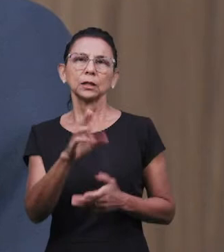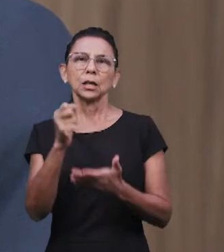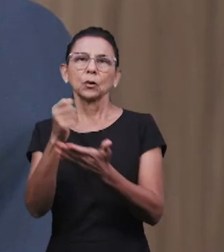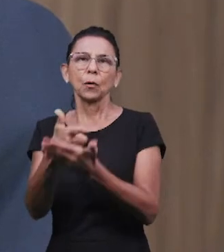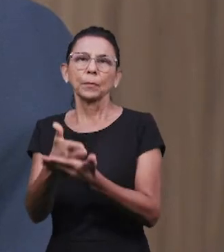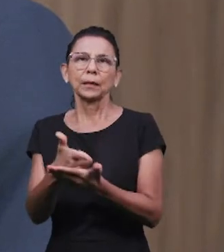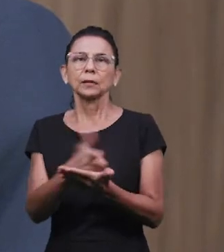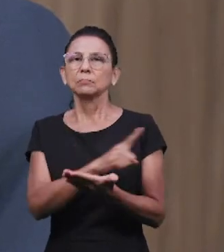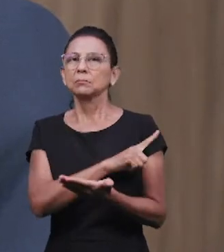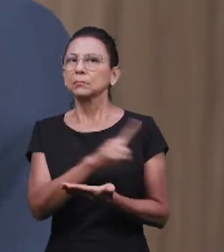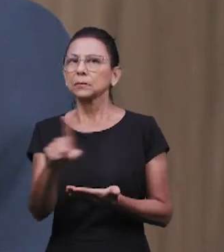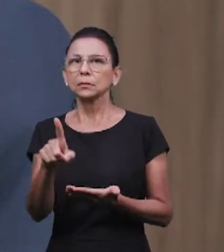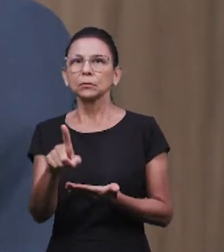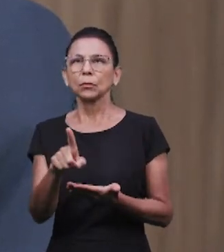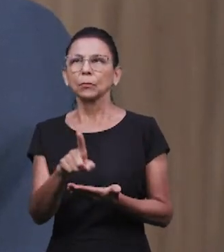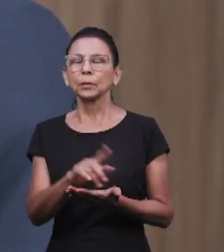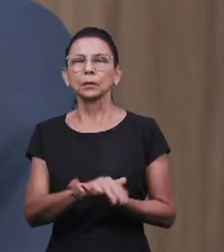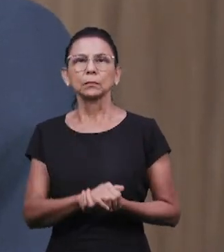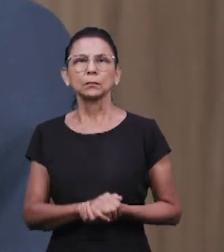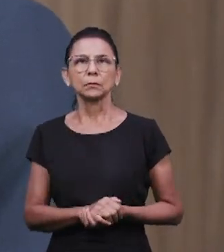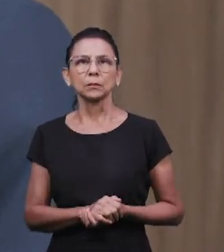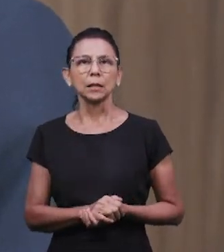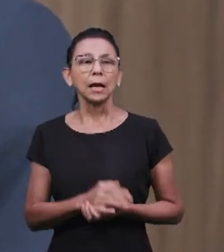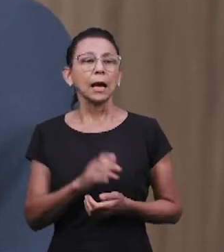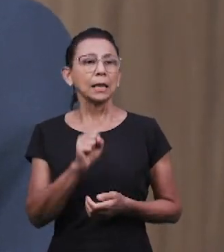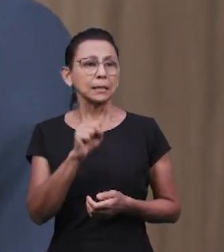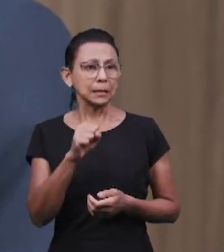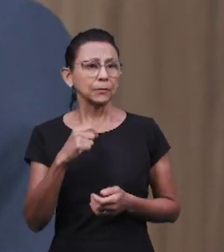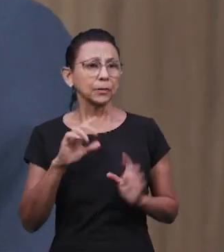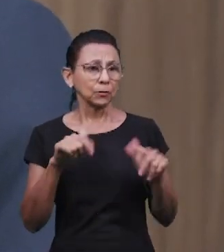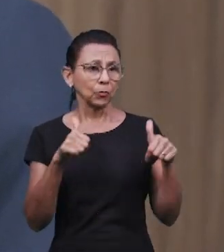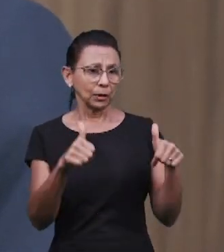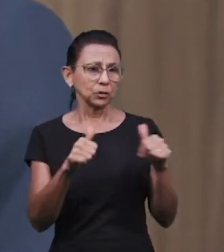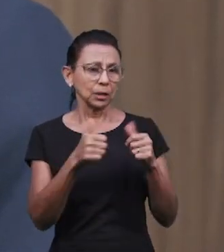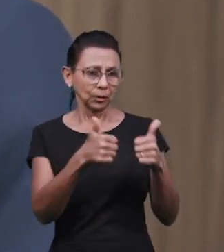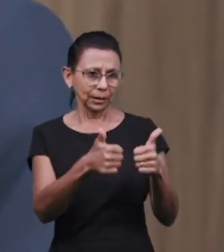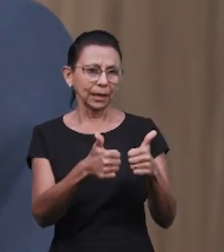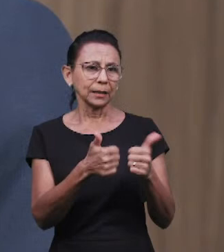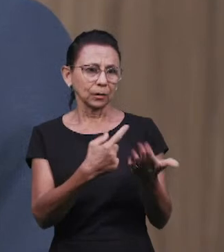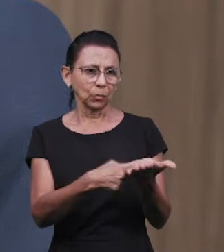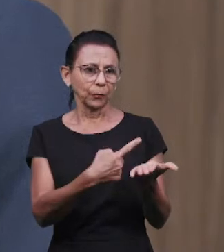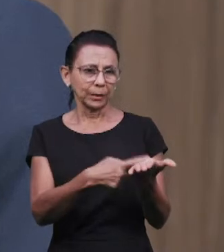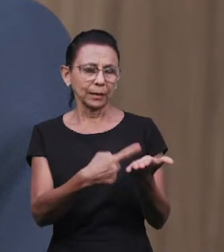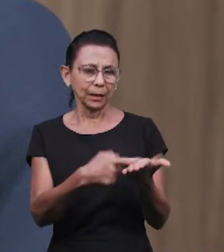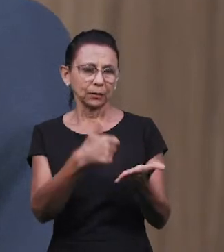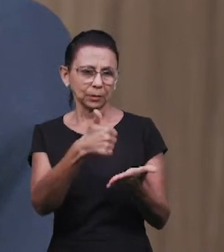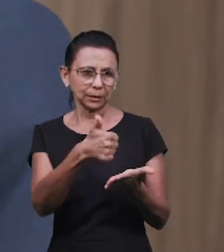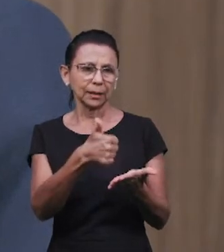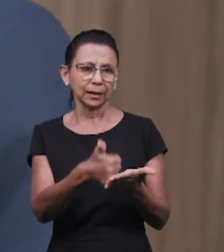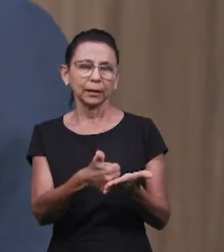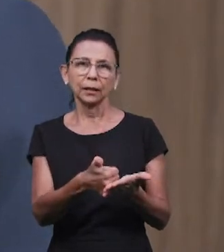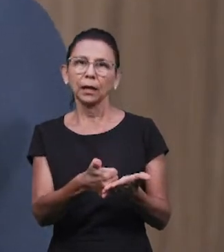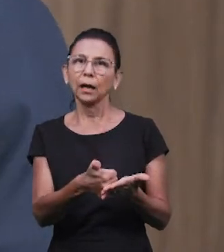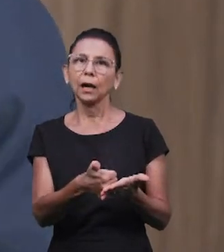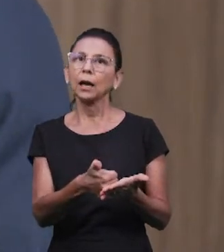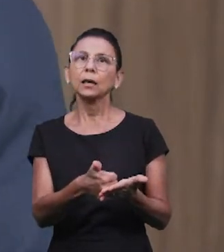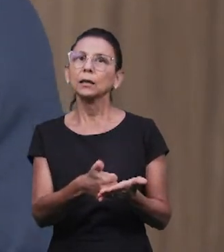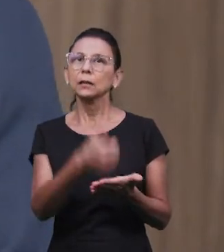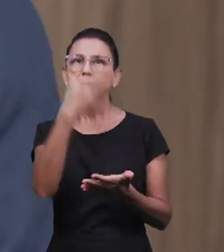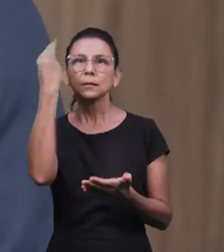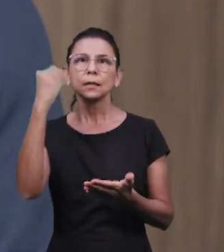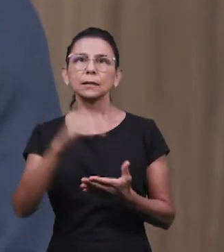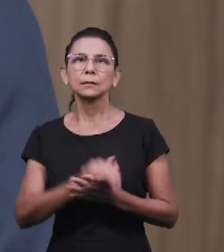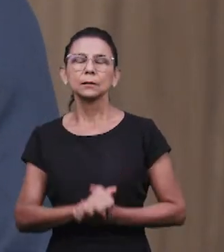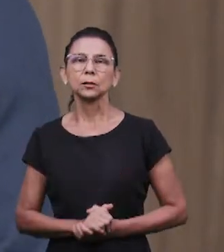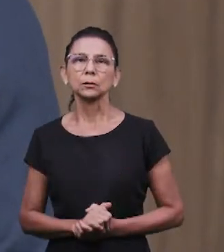não cumpre. Você fala que vai fazer, não faz. E às vezes nós como pais temos que observar muito isso. Você, por